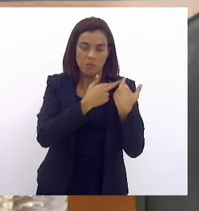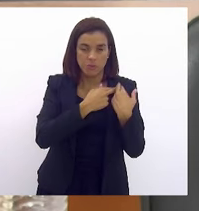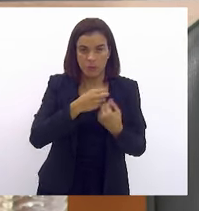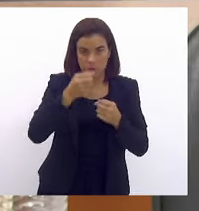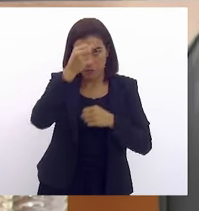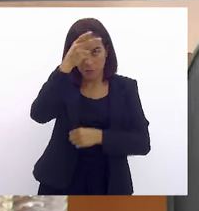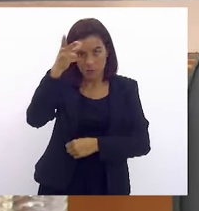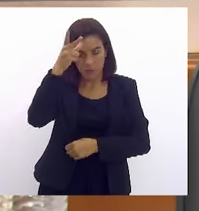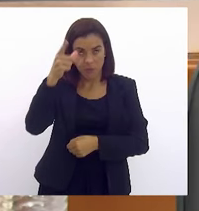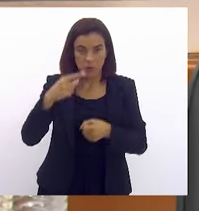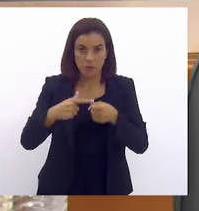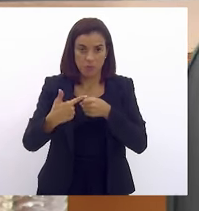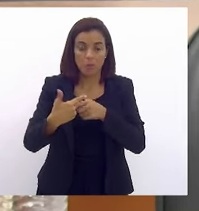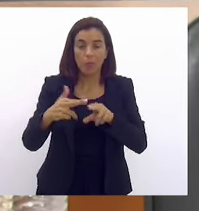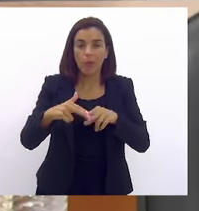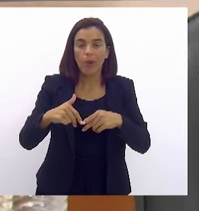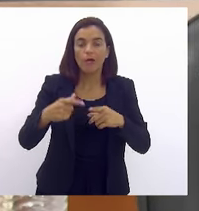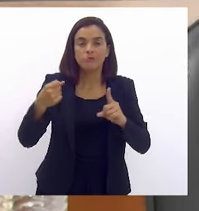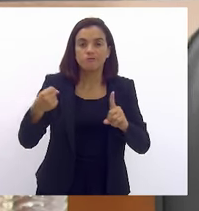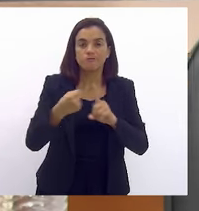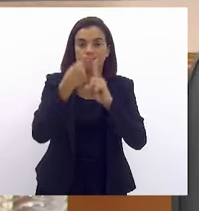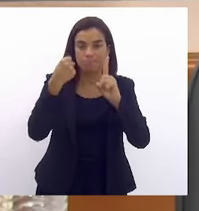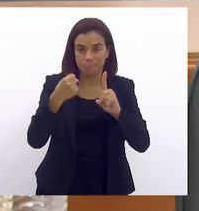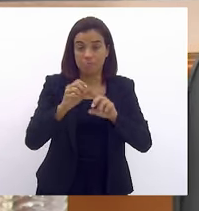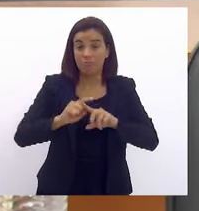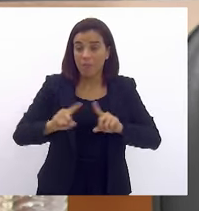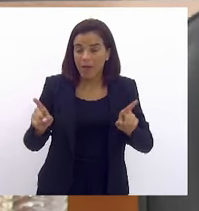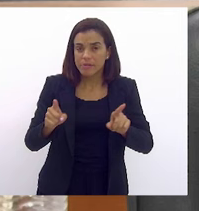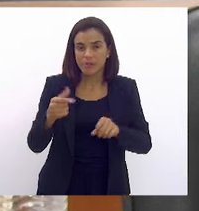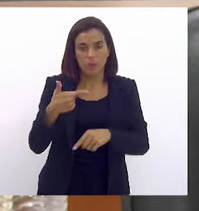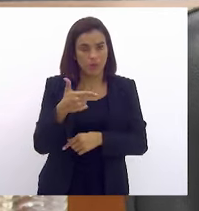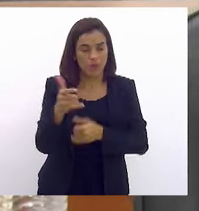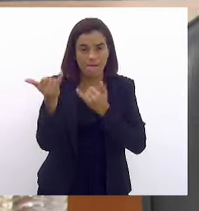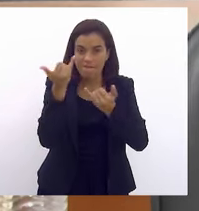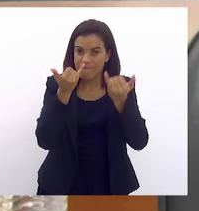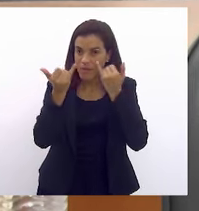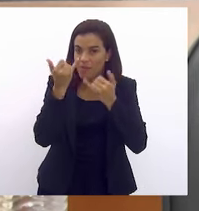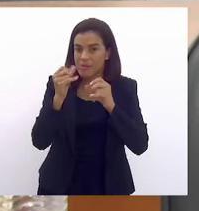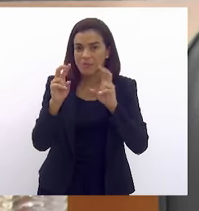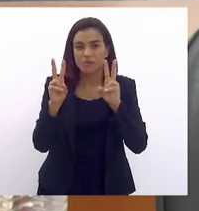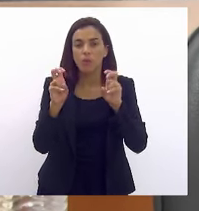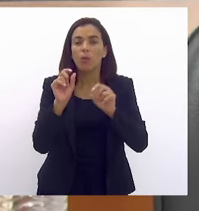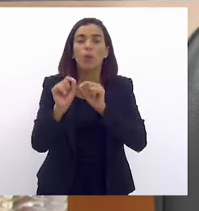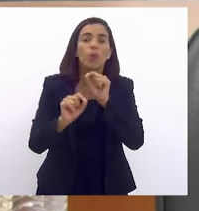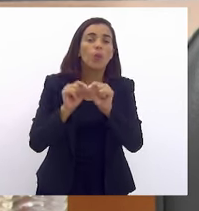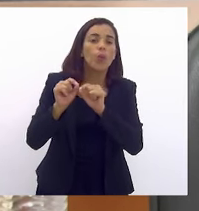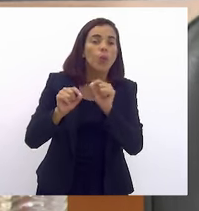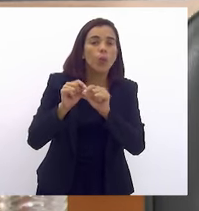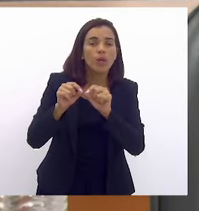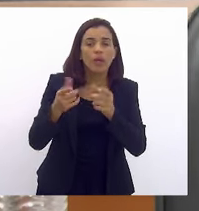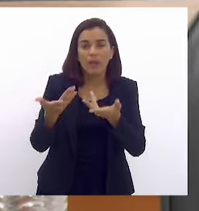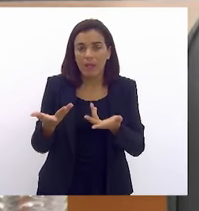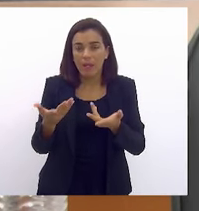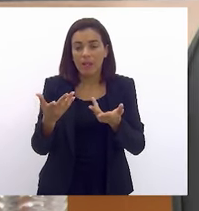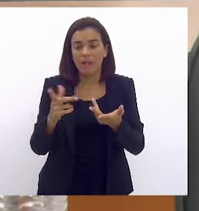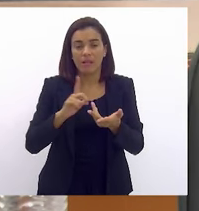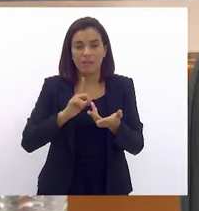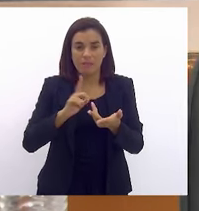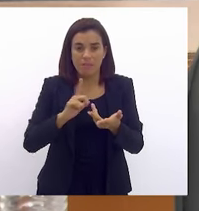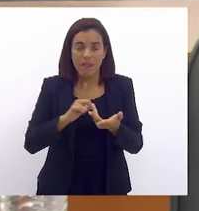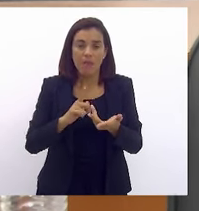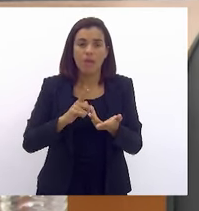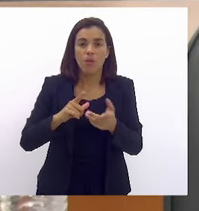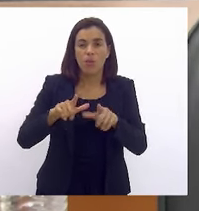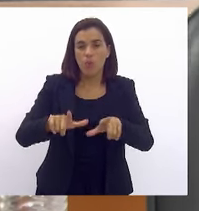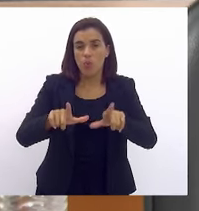pela dimensão do impacto, mas eu não tenho informação sobre o que está havendo, se tem um termo de ajustamento de conduta ou se